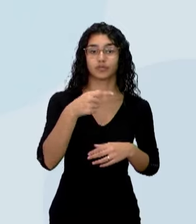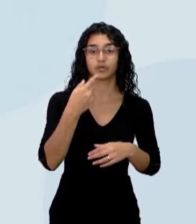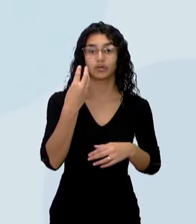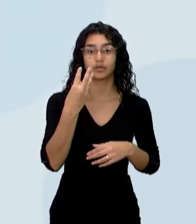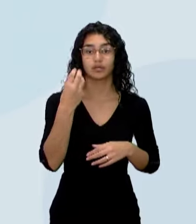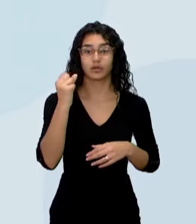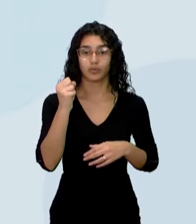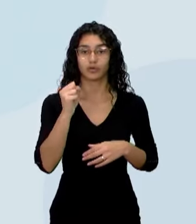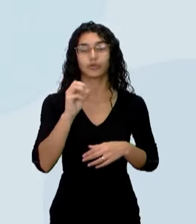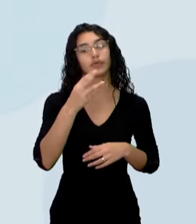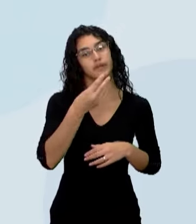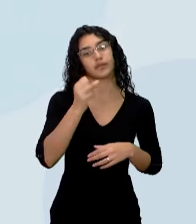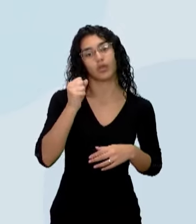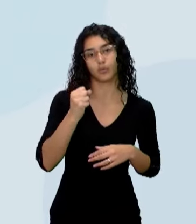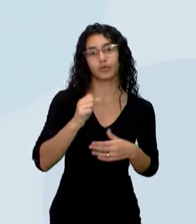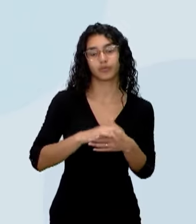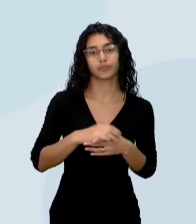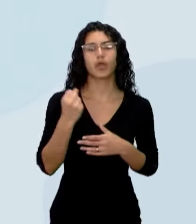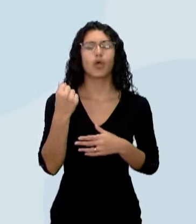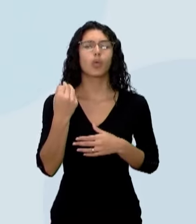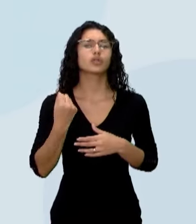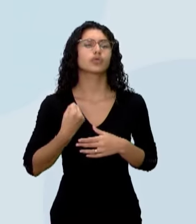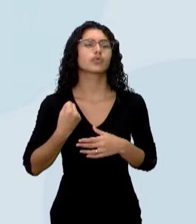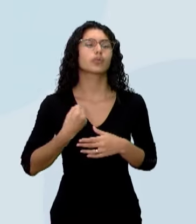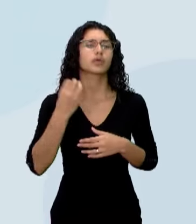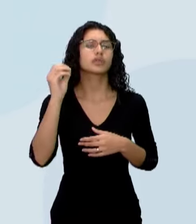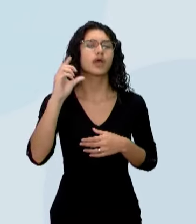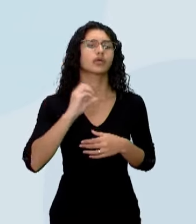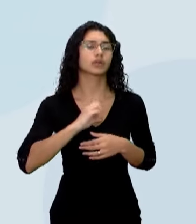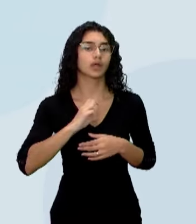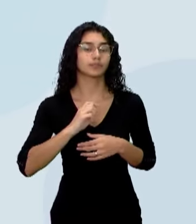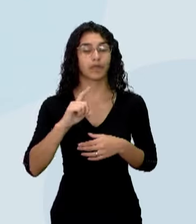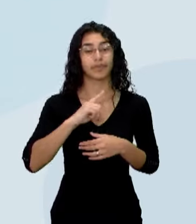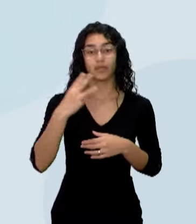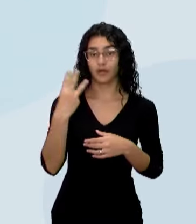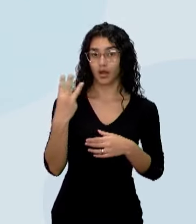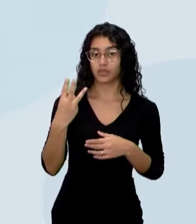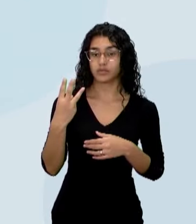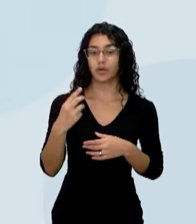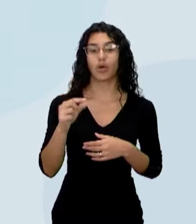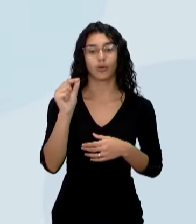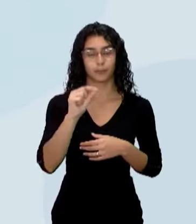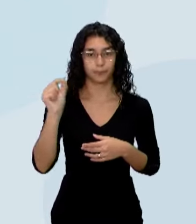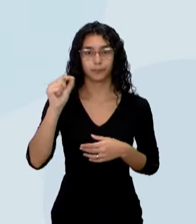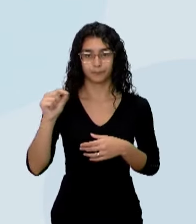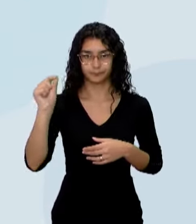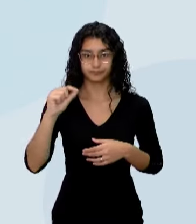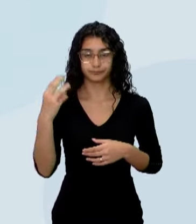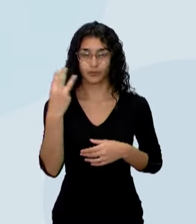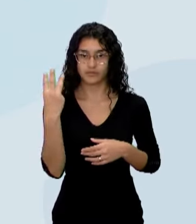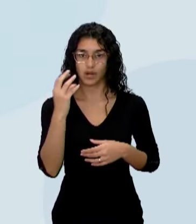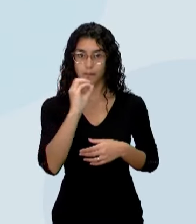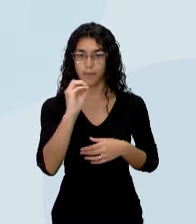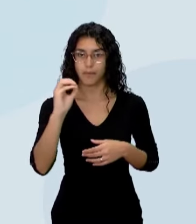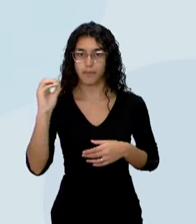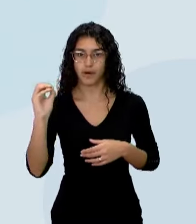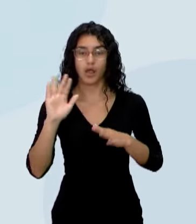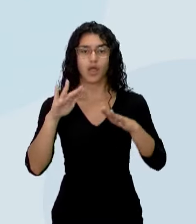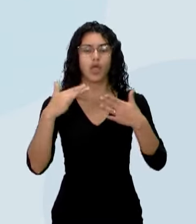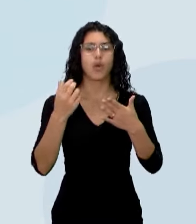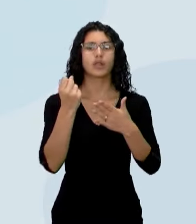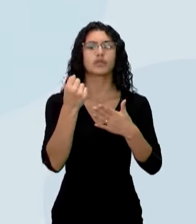38. 38. 38. Quantos zeros eu tenho? Eu tenho 3. 3 zeros, acrescento zerinhos. E quantas casas decimais